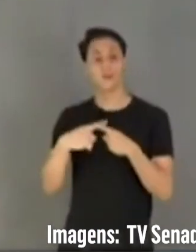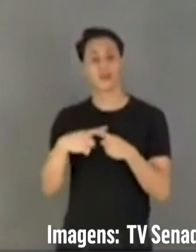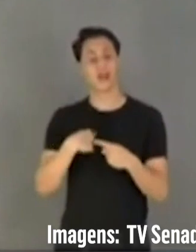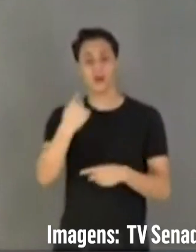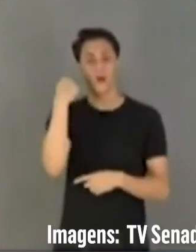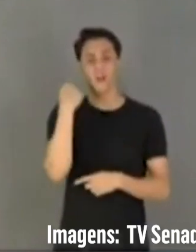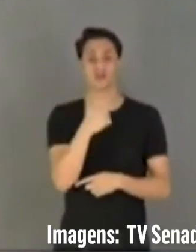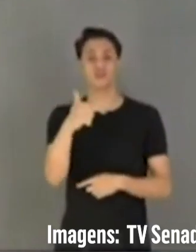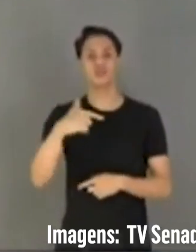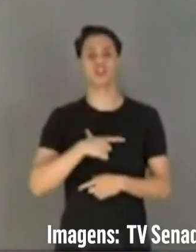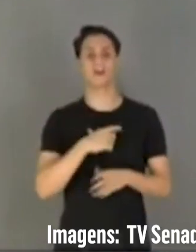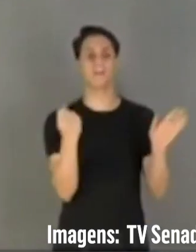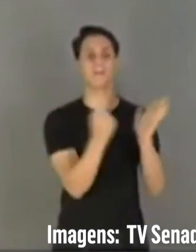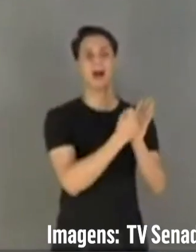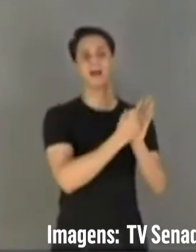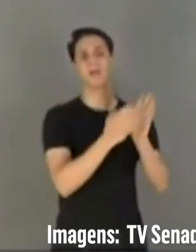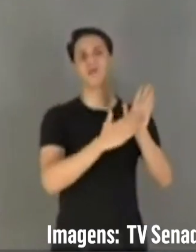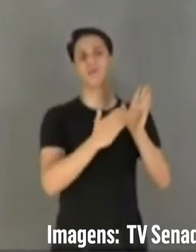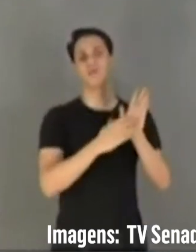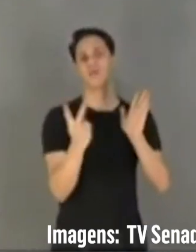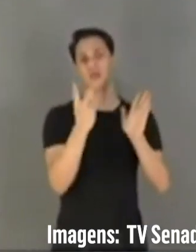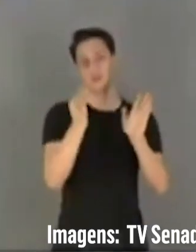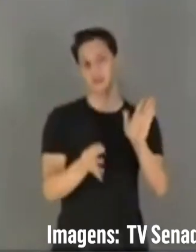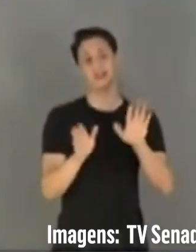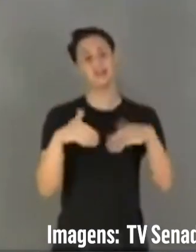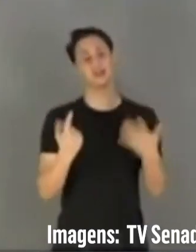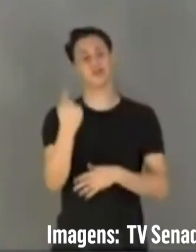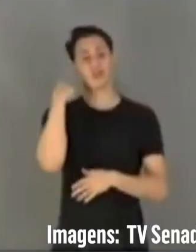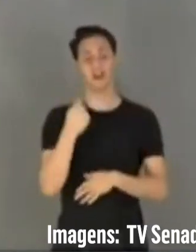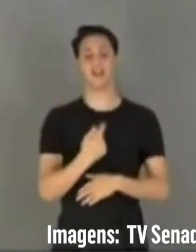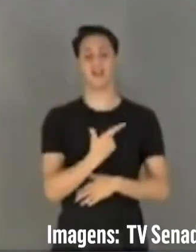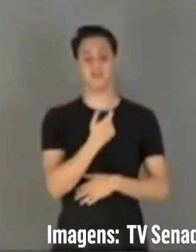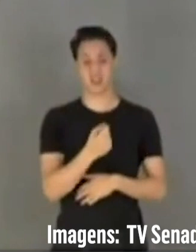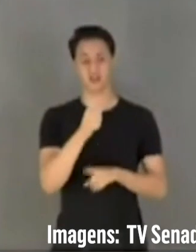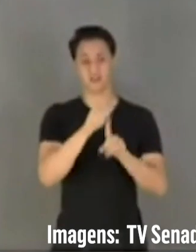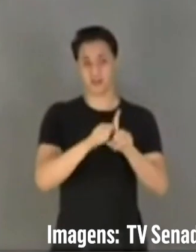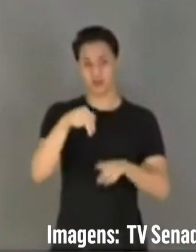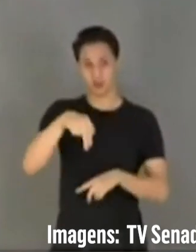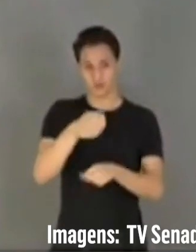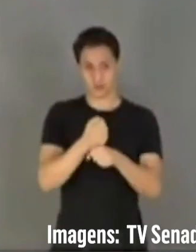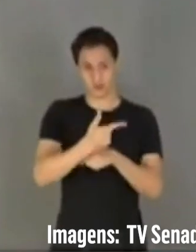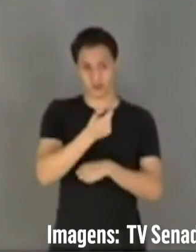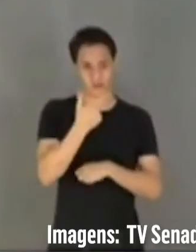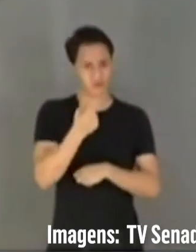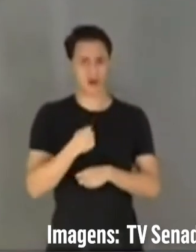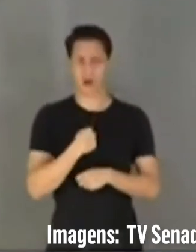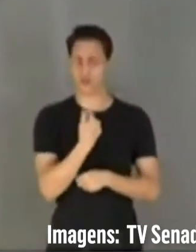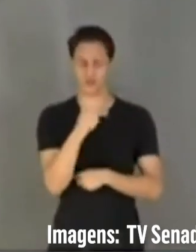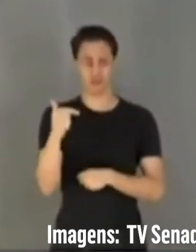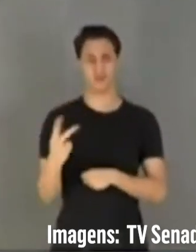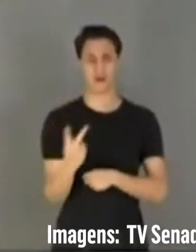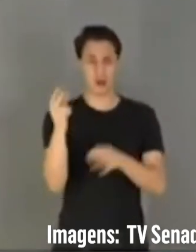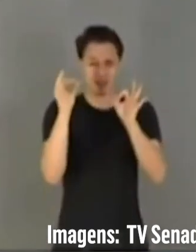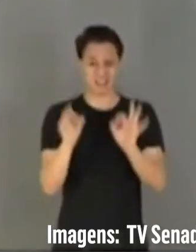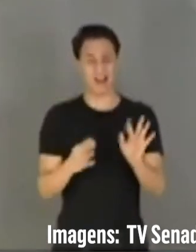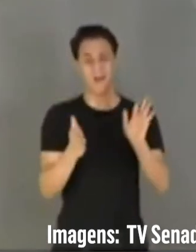a precificação. Tá? Então, em 20 de novembro, por exemplo, eu não tinha ainda o custo da vacina. A primeira vez que eu fui ter